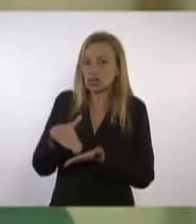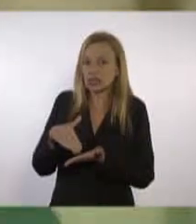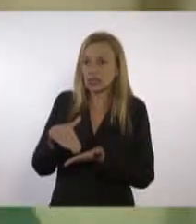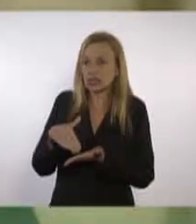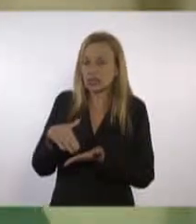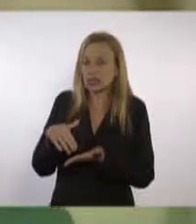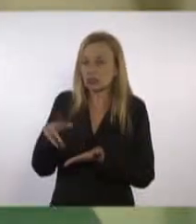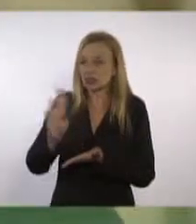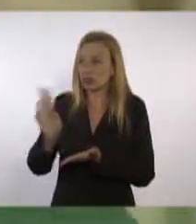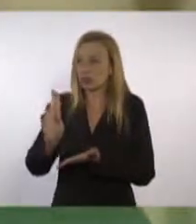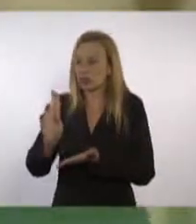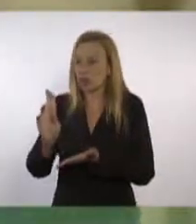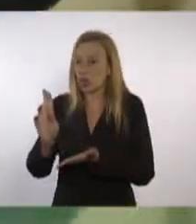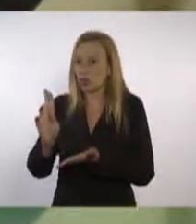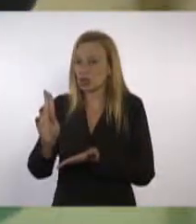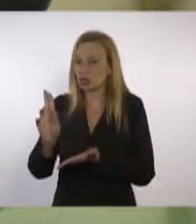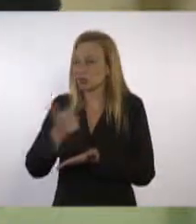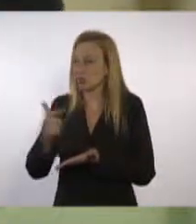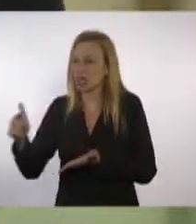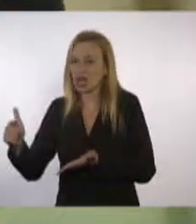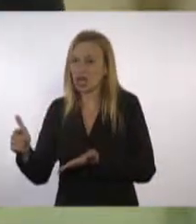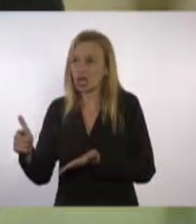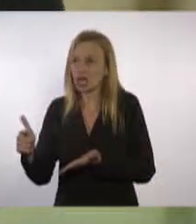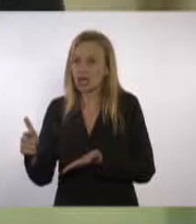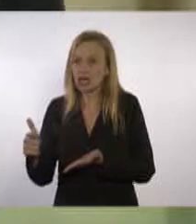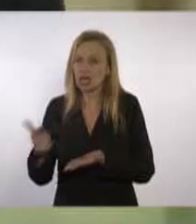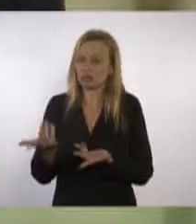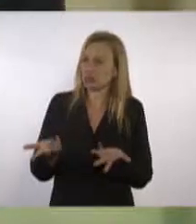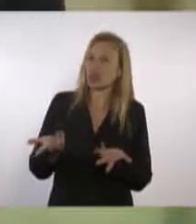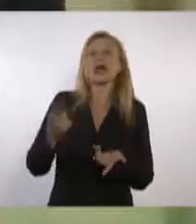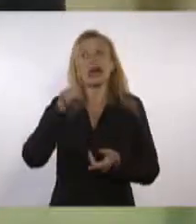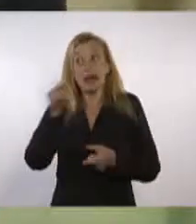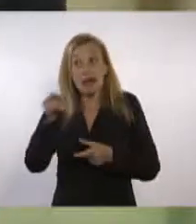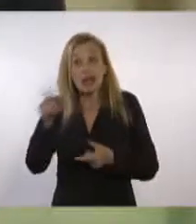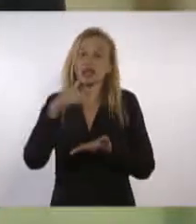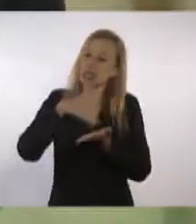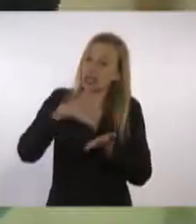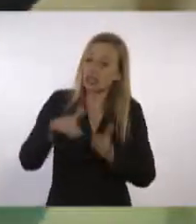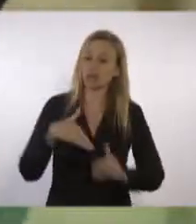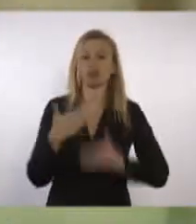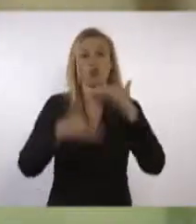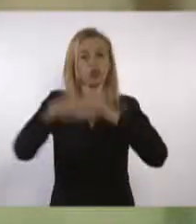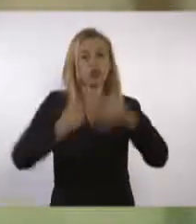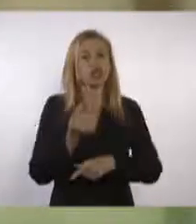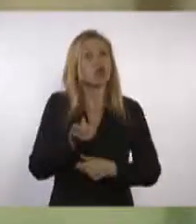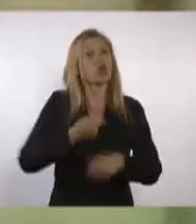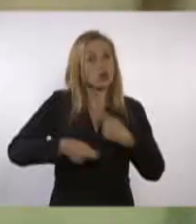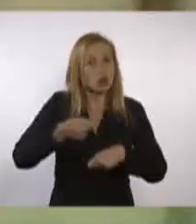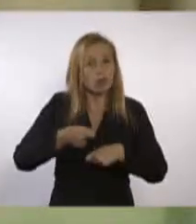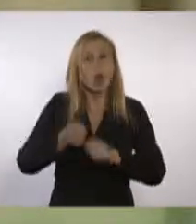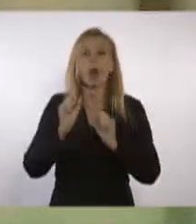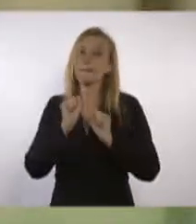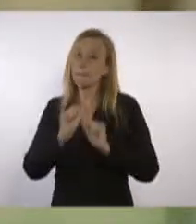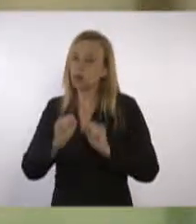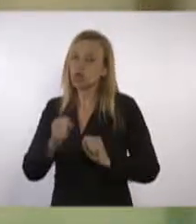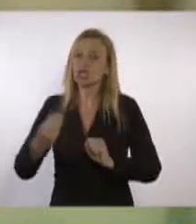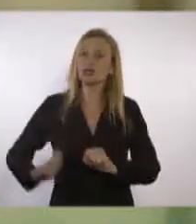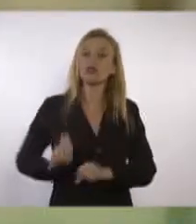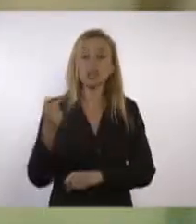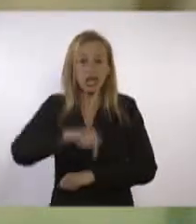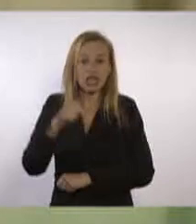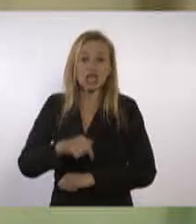não é um secretário sem pasta, ele é secretário de Desenvolvimento Econômico. Poderíamos estar aqui votando